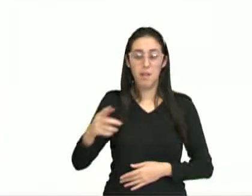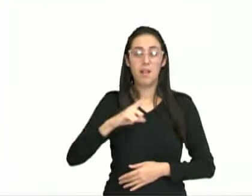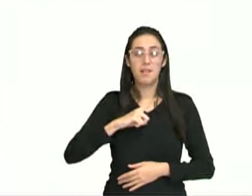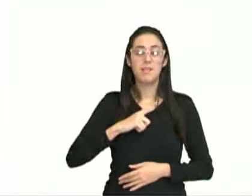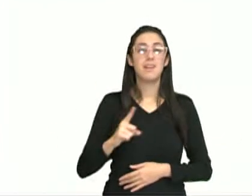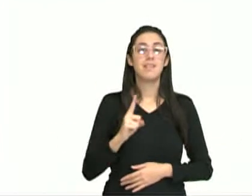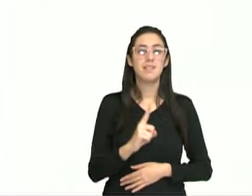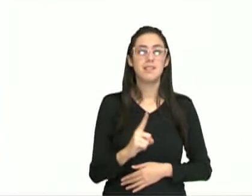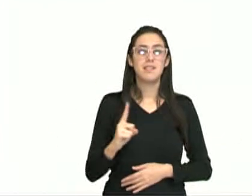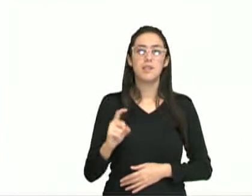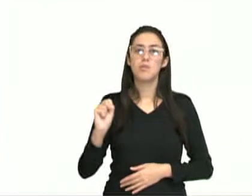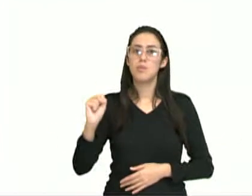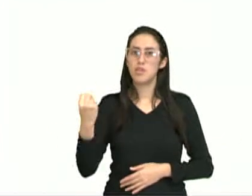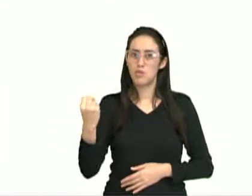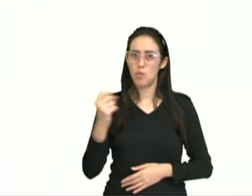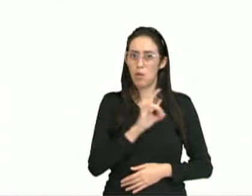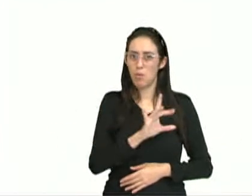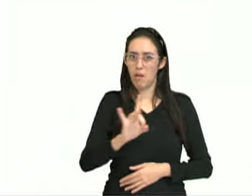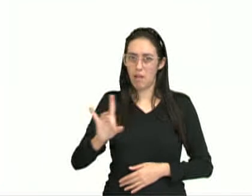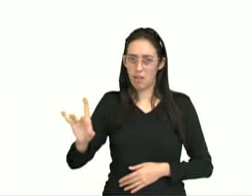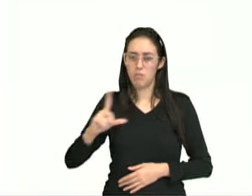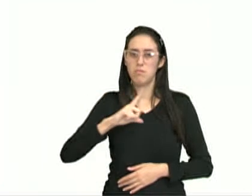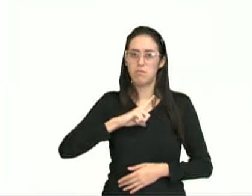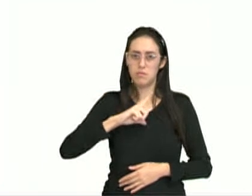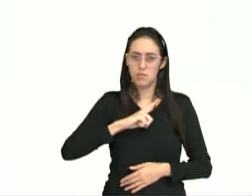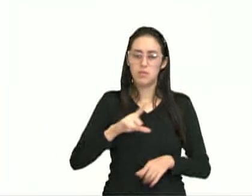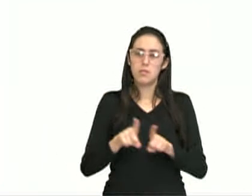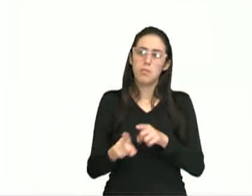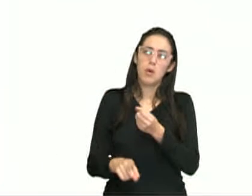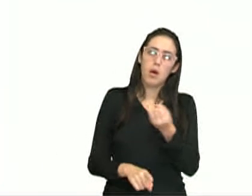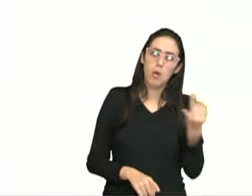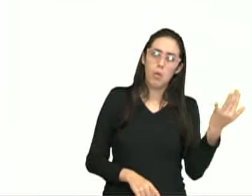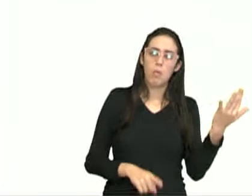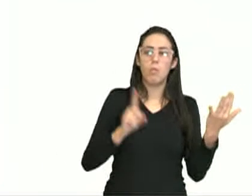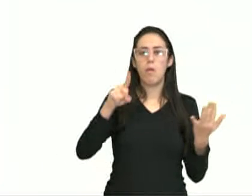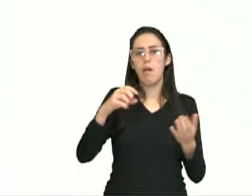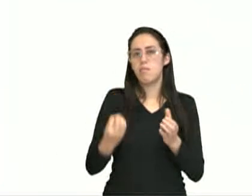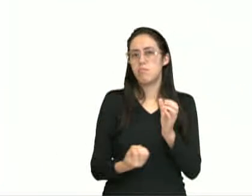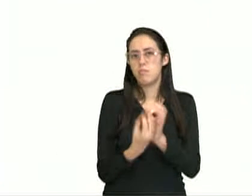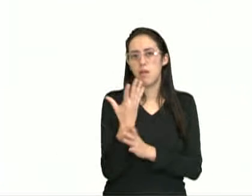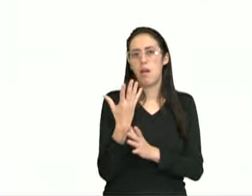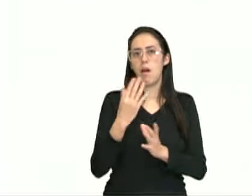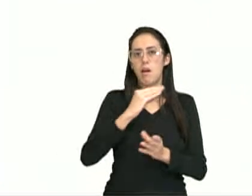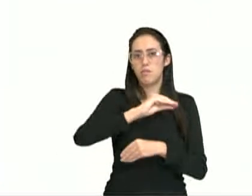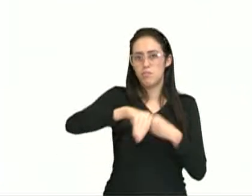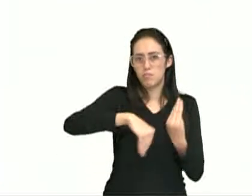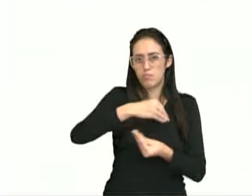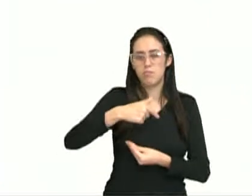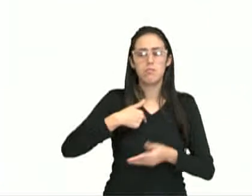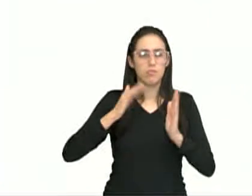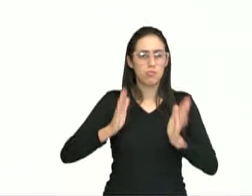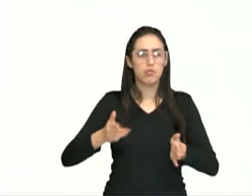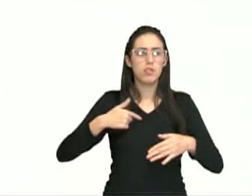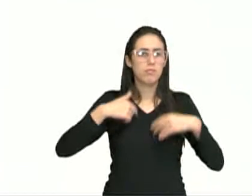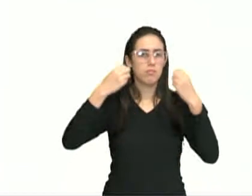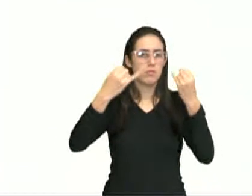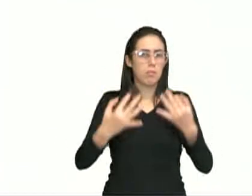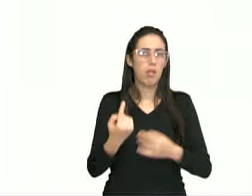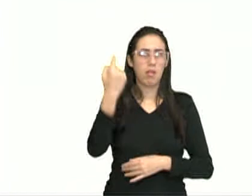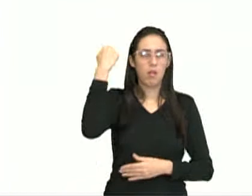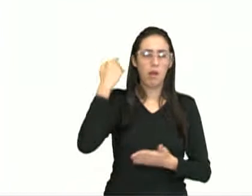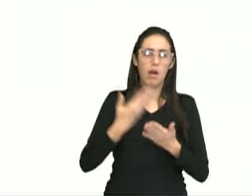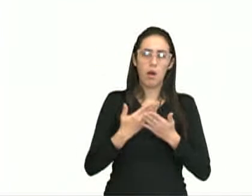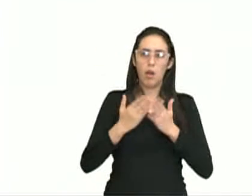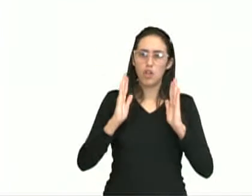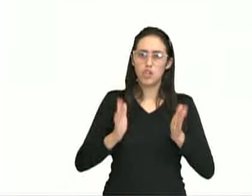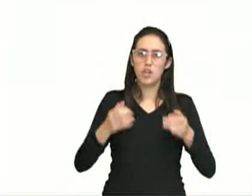118 elementos, incluindo aí aqueles elementos artificiais que foram criados nos reatores. A gente já falou isso em algumas outras aulas.